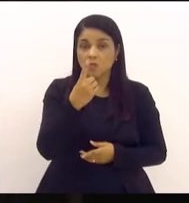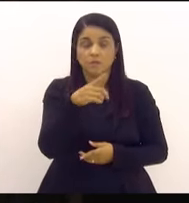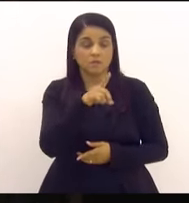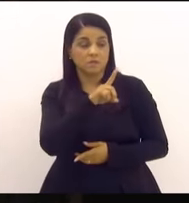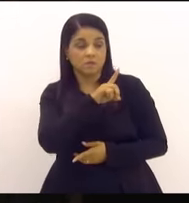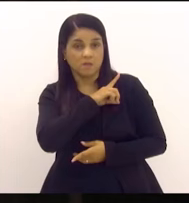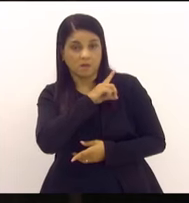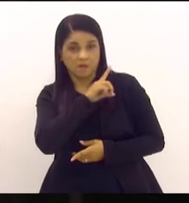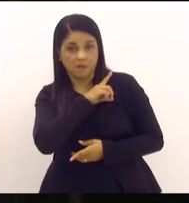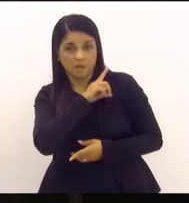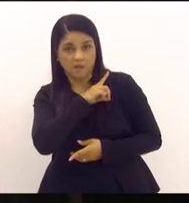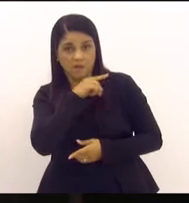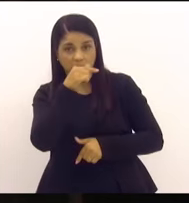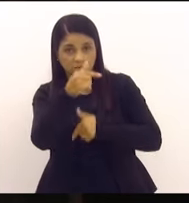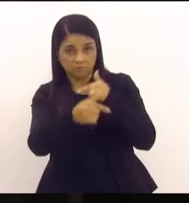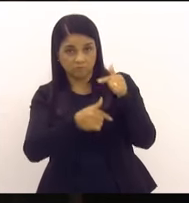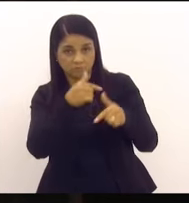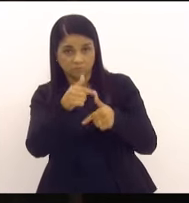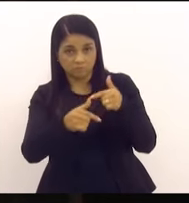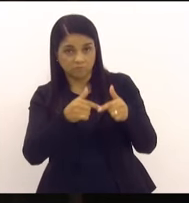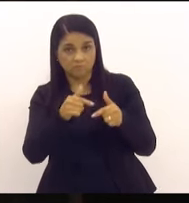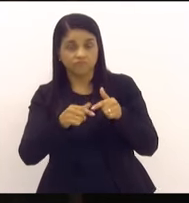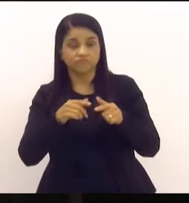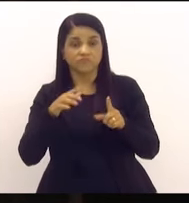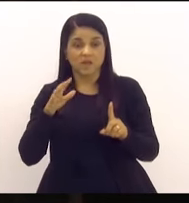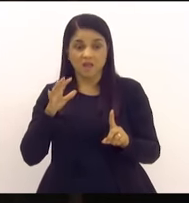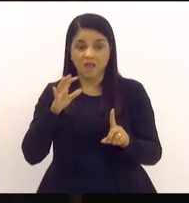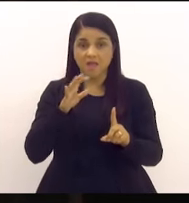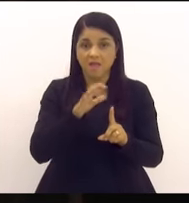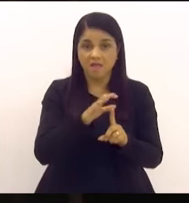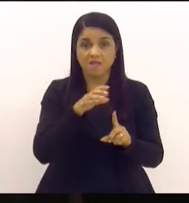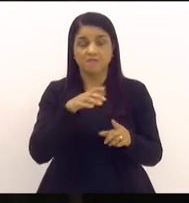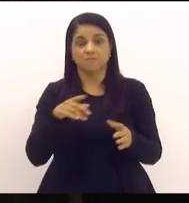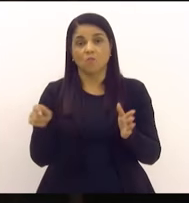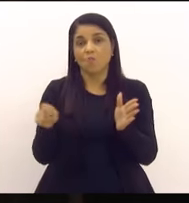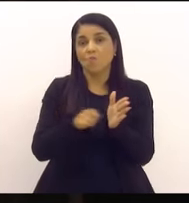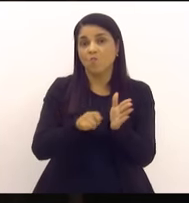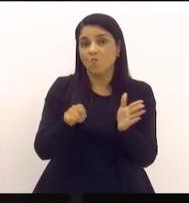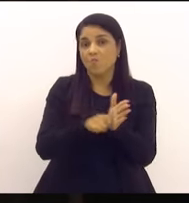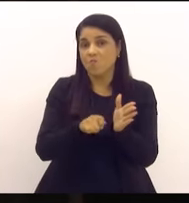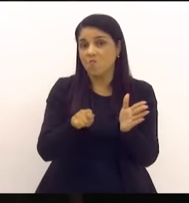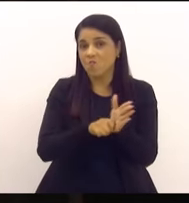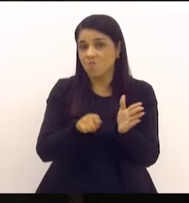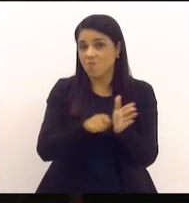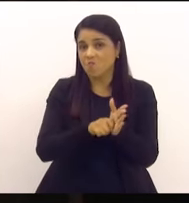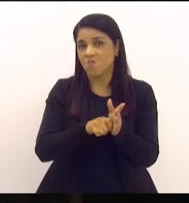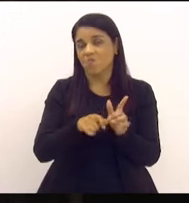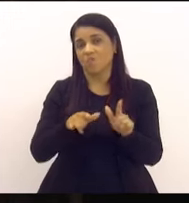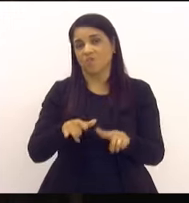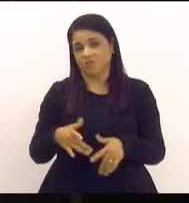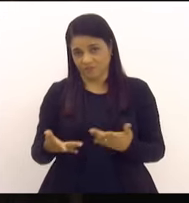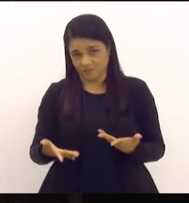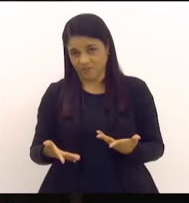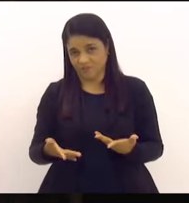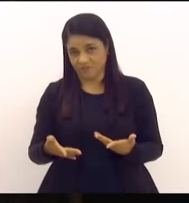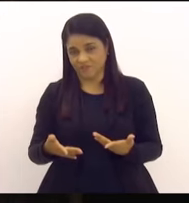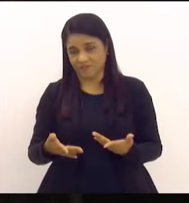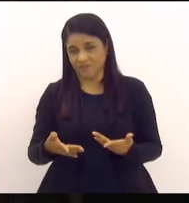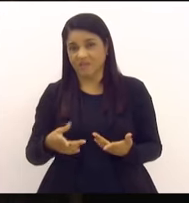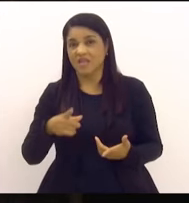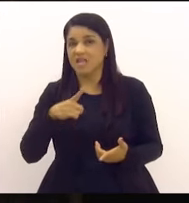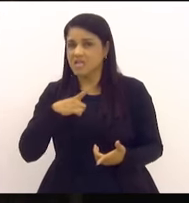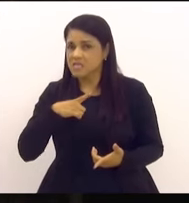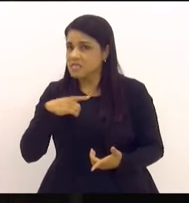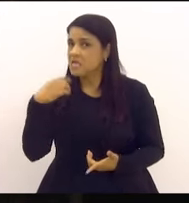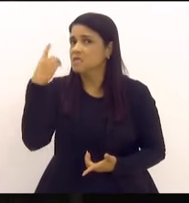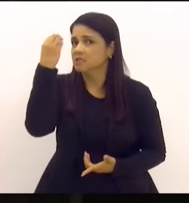delegado, foi delegado da Delegacia de Repressão Entorpecentes. Ou seja, ele tem